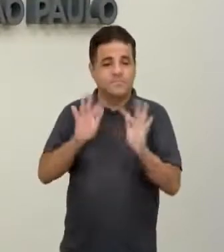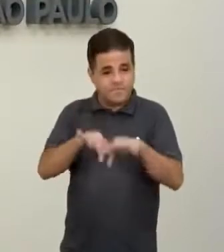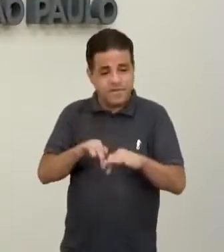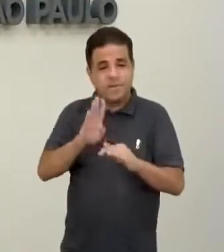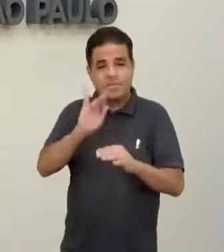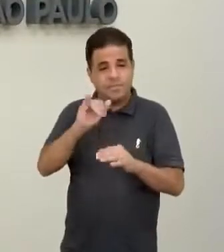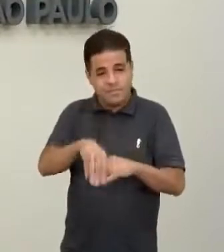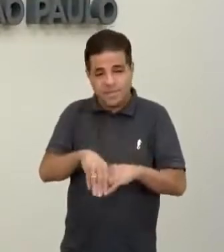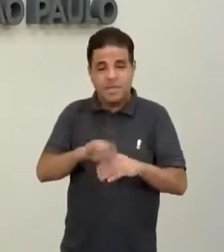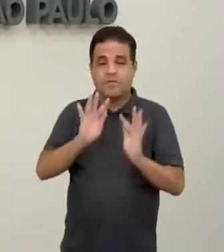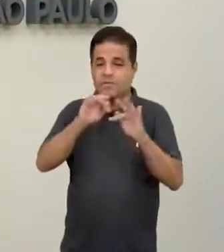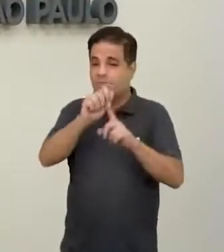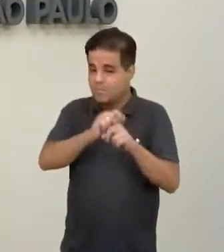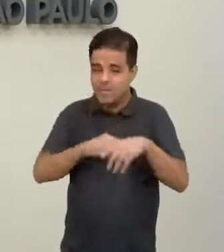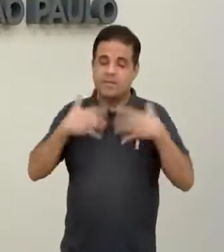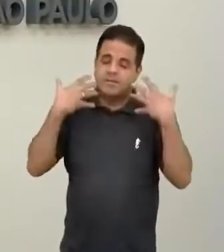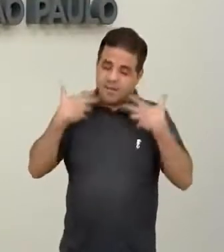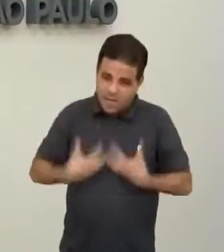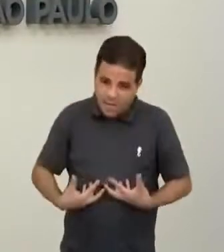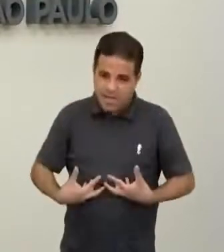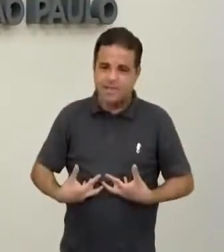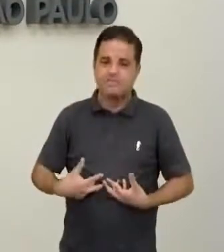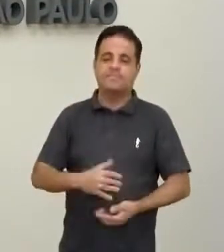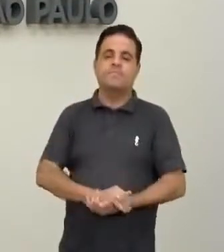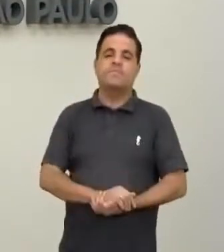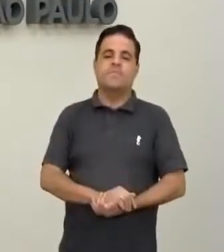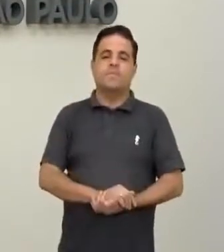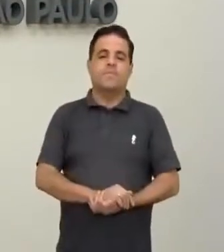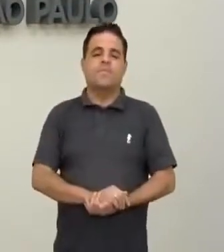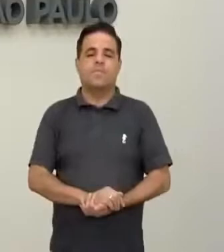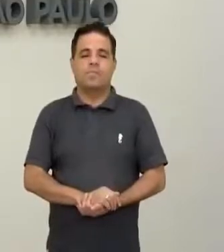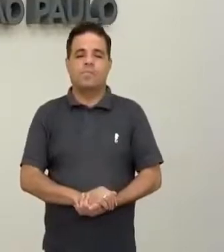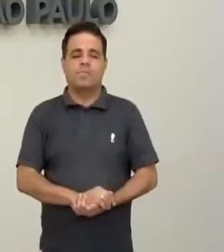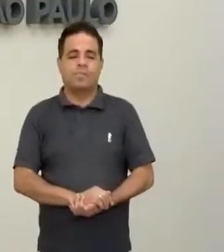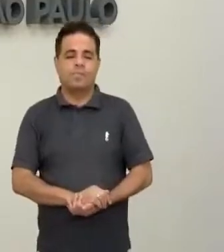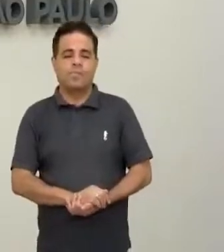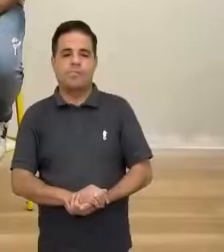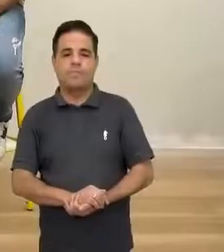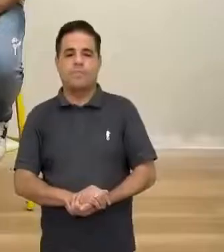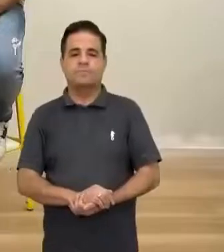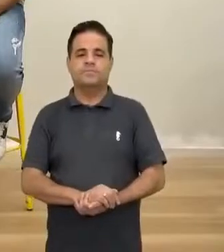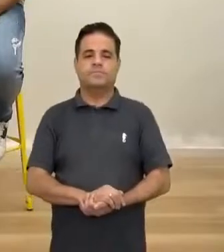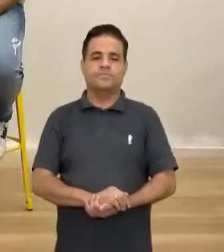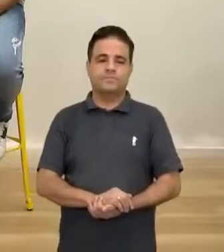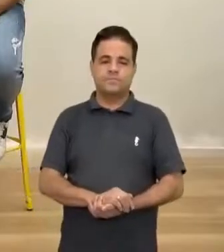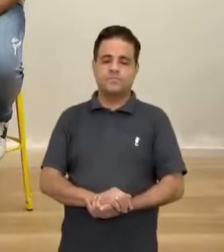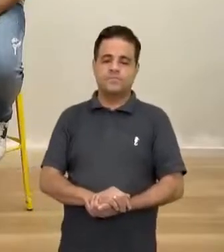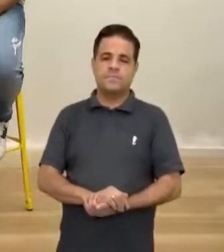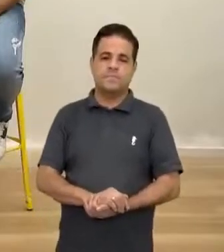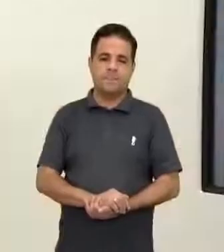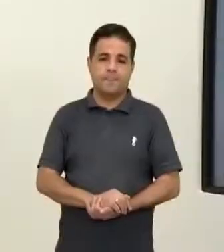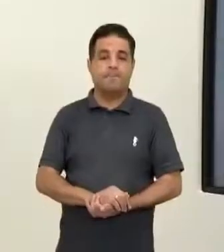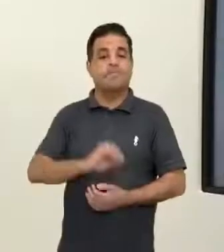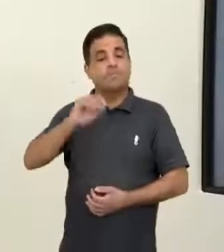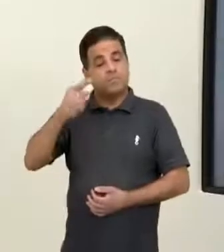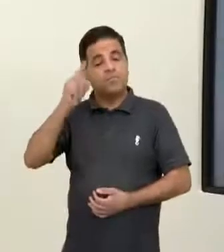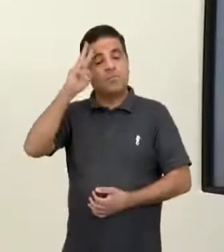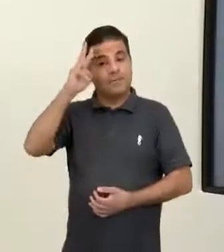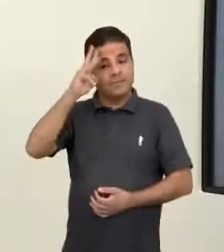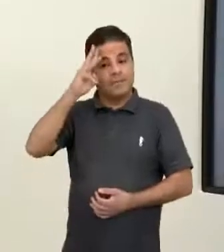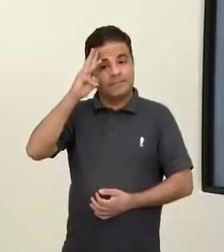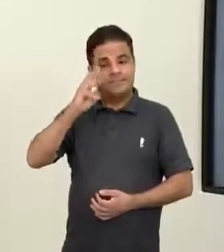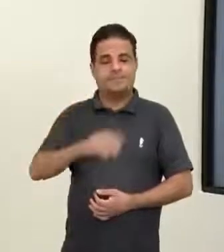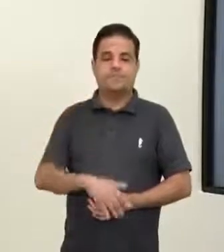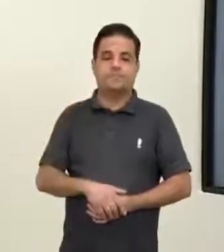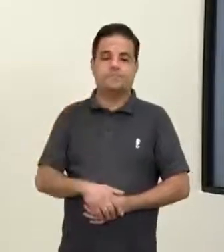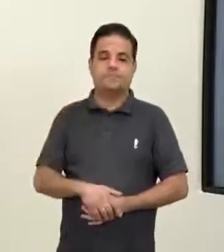do bimestre ou no final do mês também. Aí pode pensar em dinheiro, pode pensar em trabalho também. Vamos ver essa da tela. Ou na terça? Ou na terça mesmo.